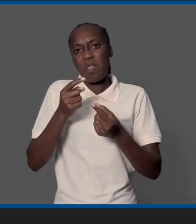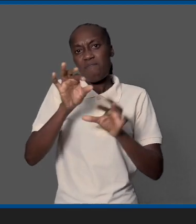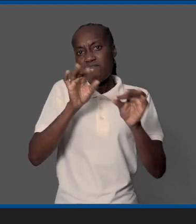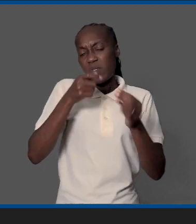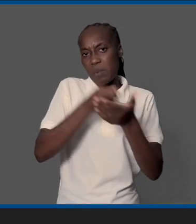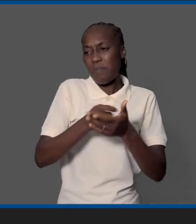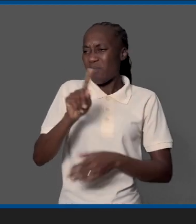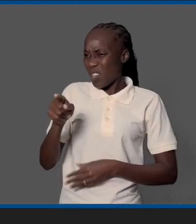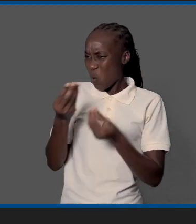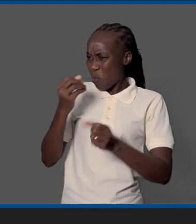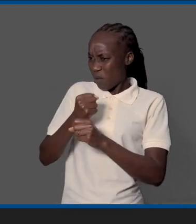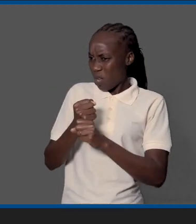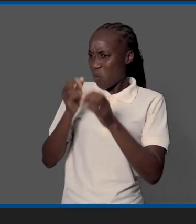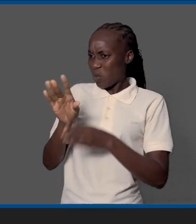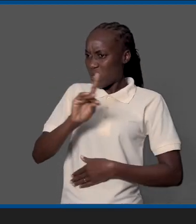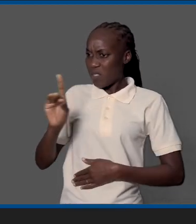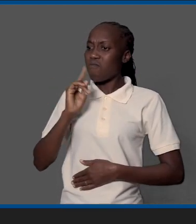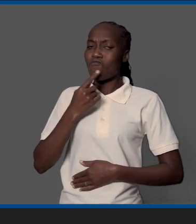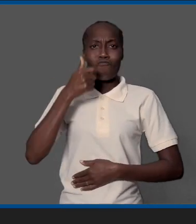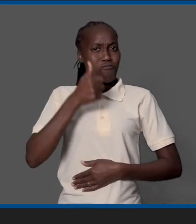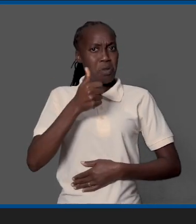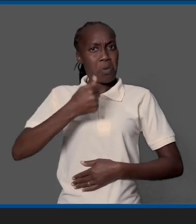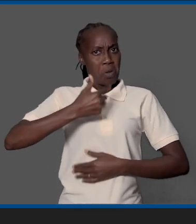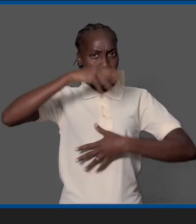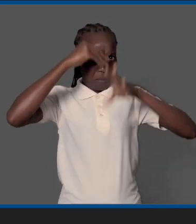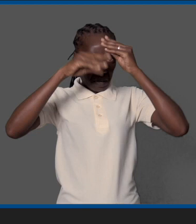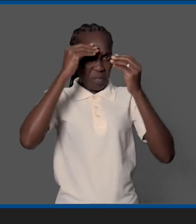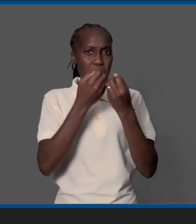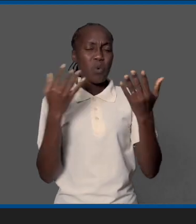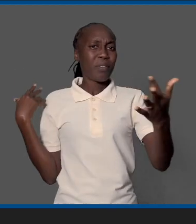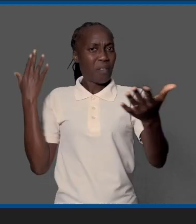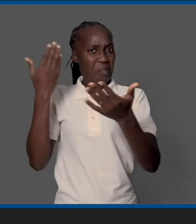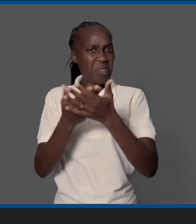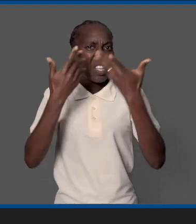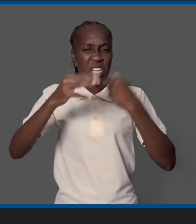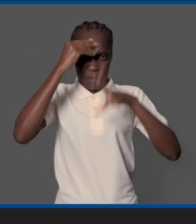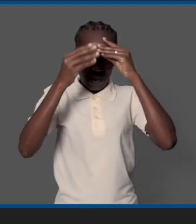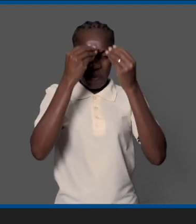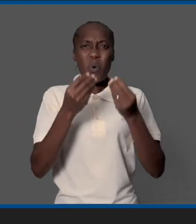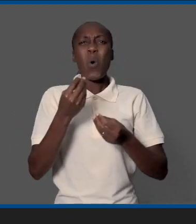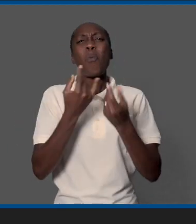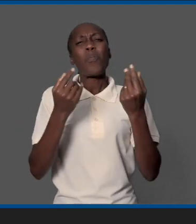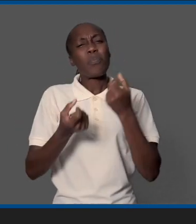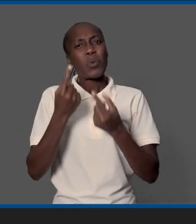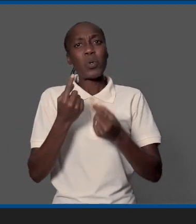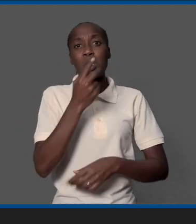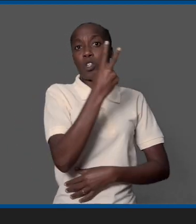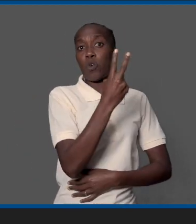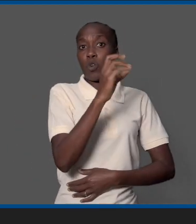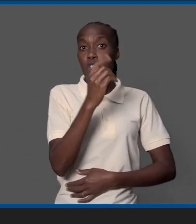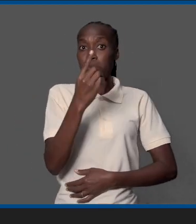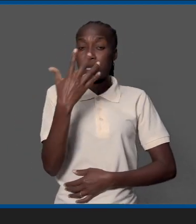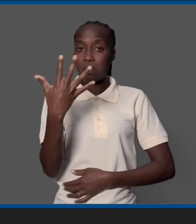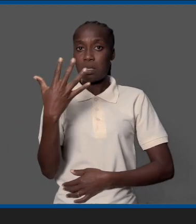até cá trabalhando com ele. Alguma coisa aprendeu além de febrar? Sim, muita coisa.